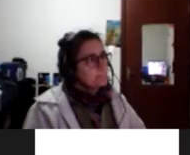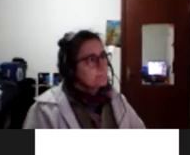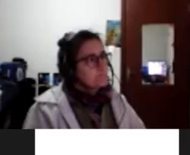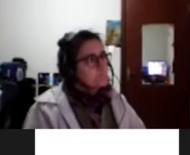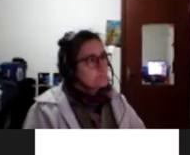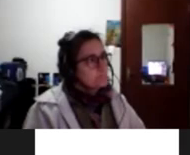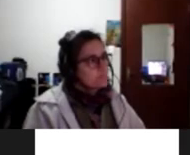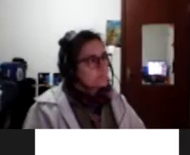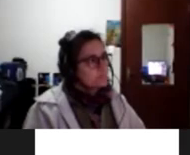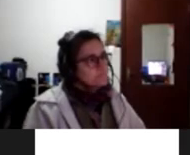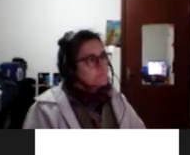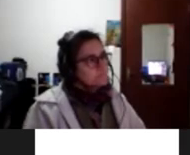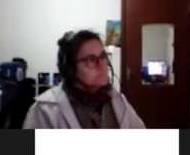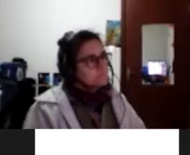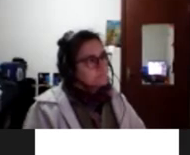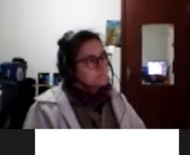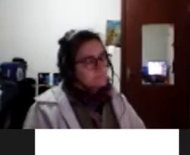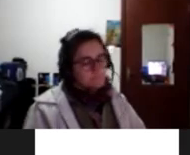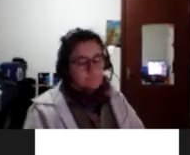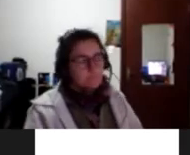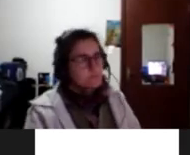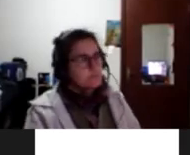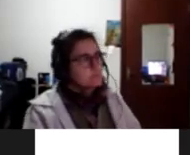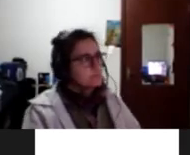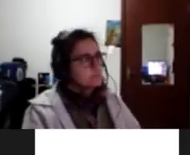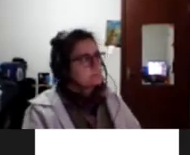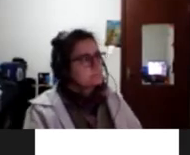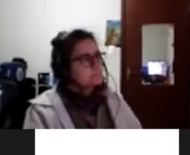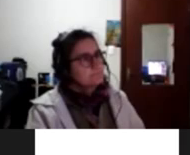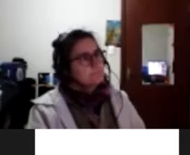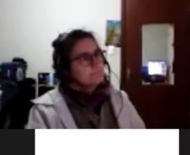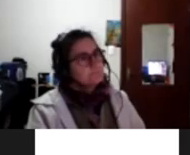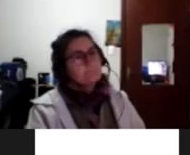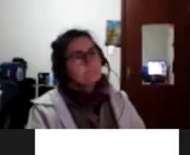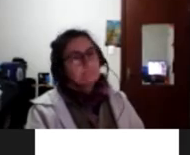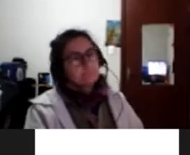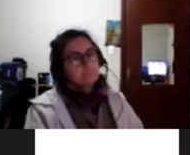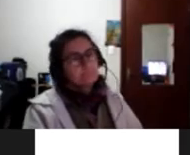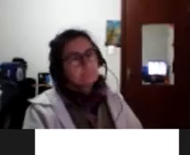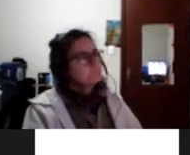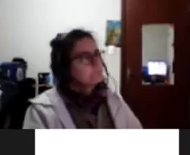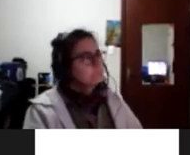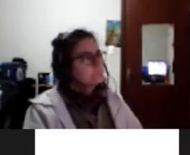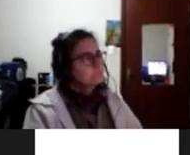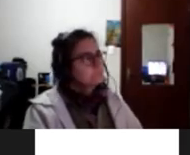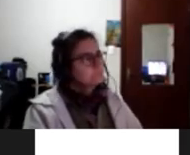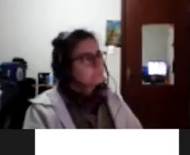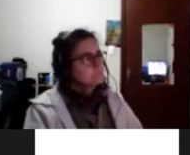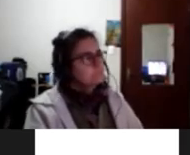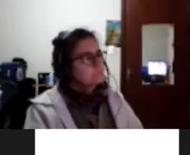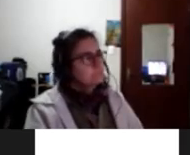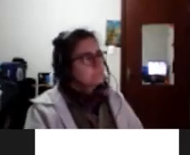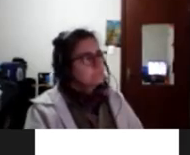mim. Você não tem noção do quanto está me fazendo bem. Que bom, que bom. Né? Fico